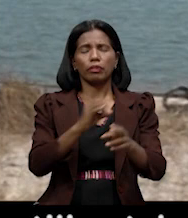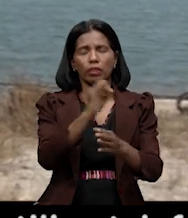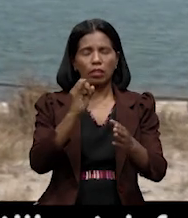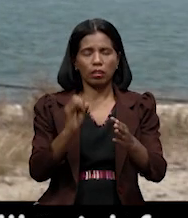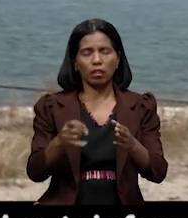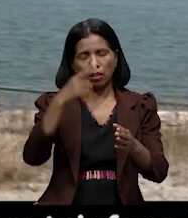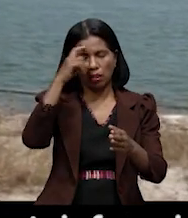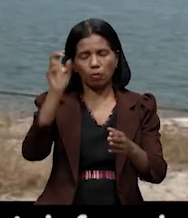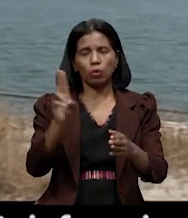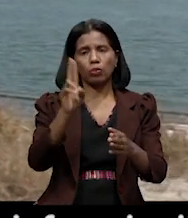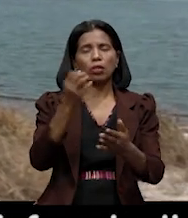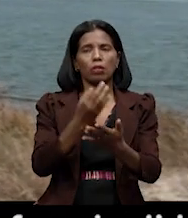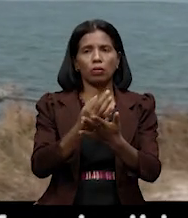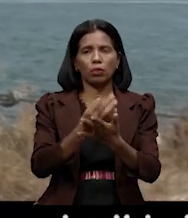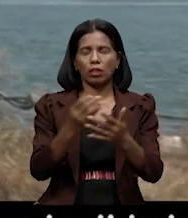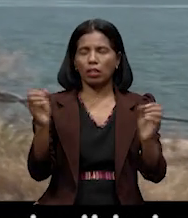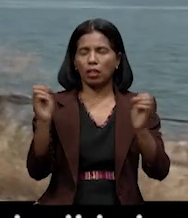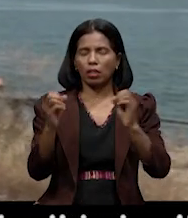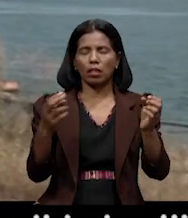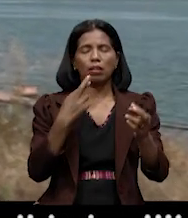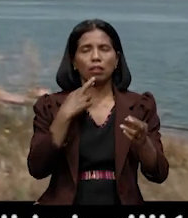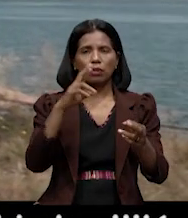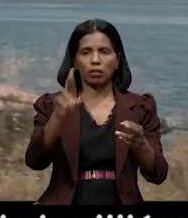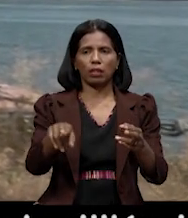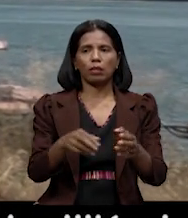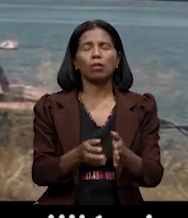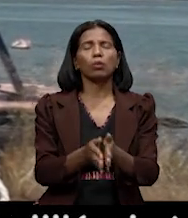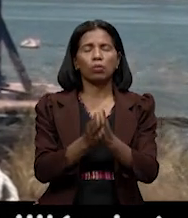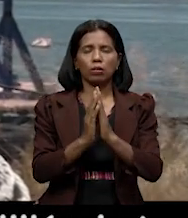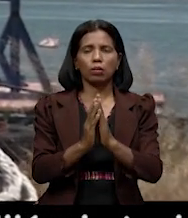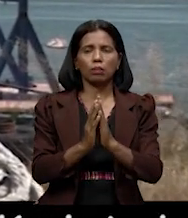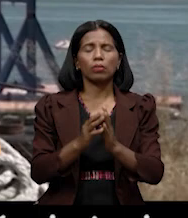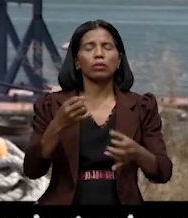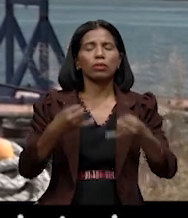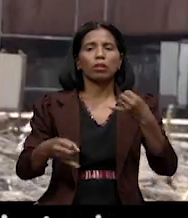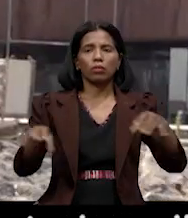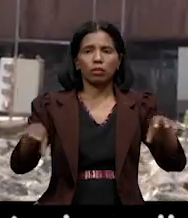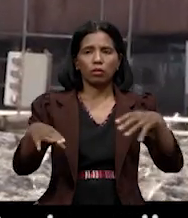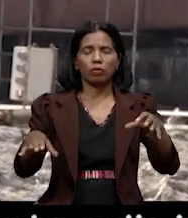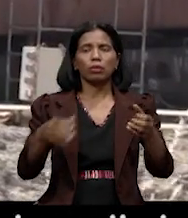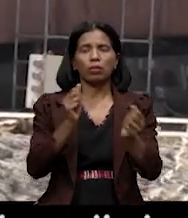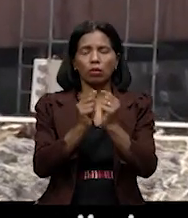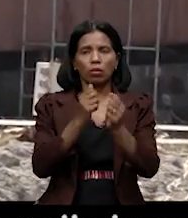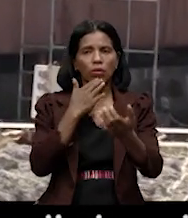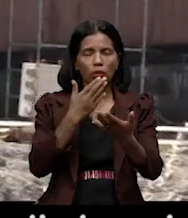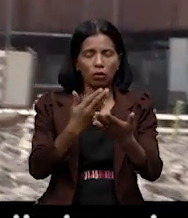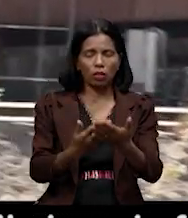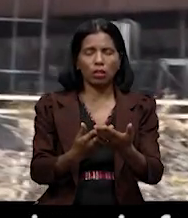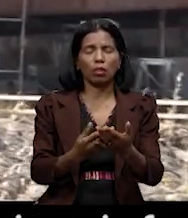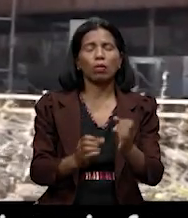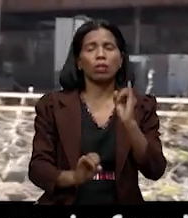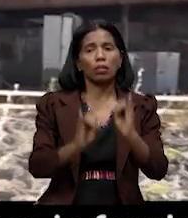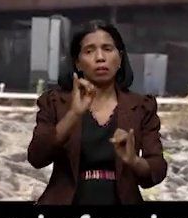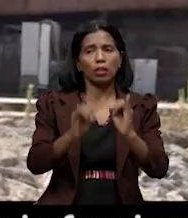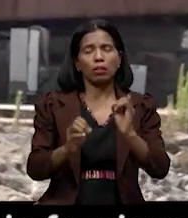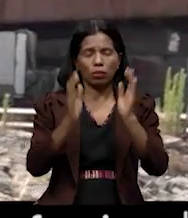seu estado lá ia resultado. No nemos russo da parte de justiça a tu serviço ou imparcialidade no independente rode tal